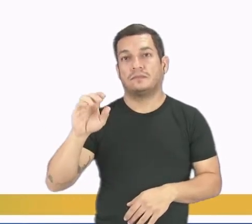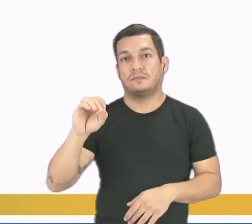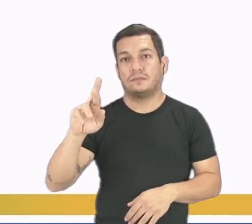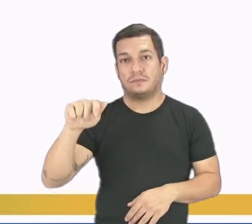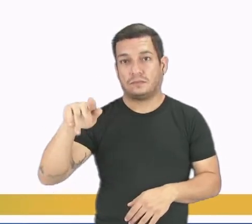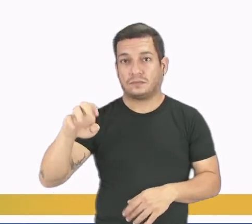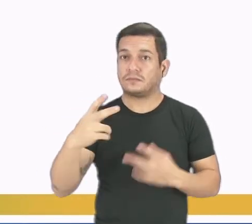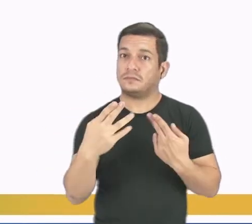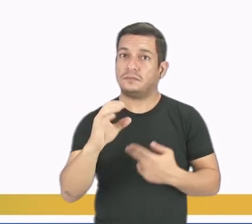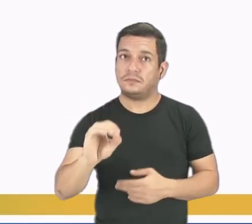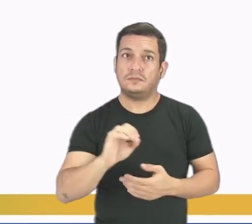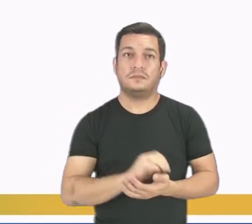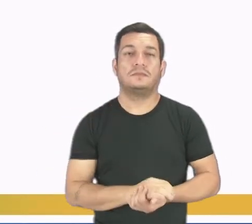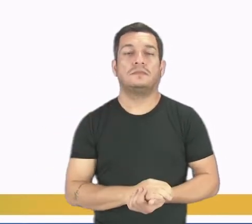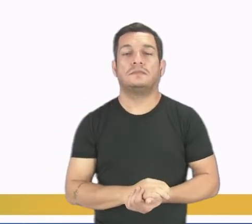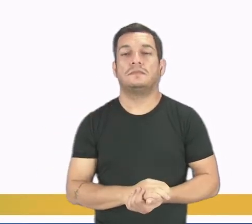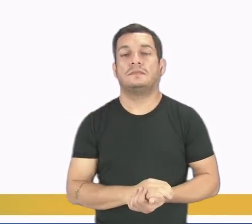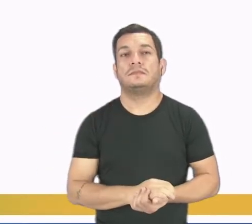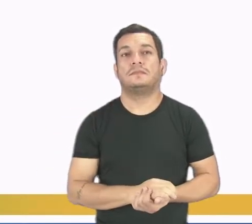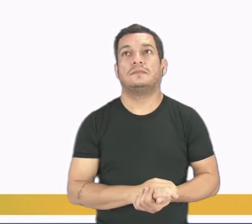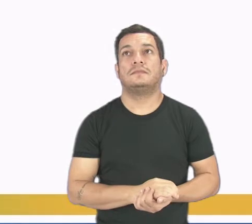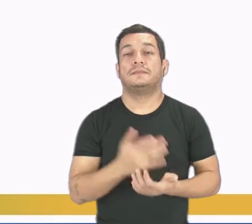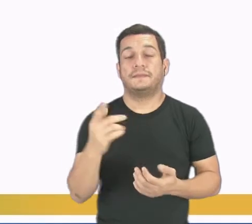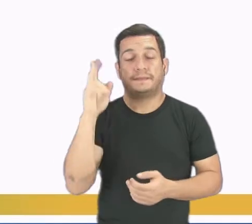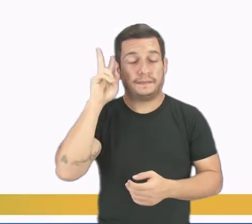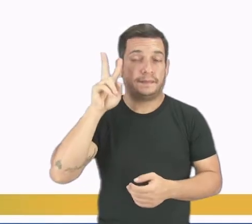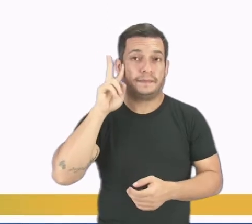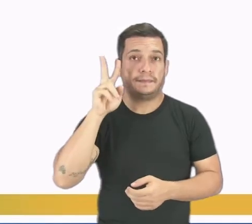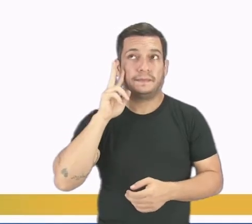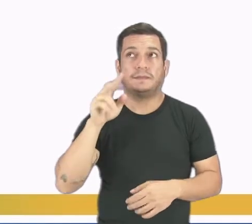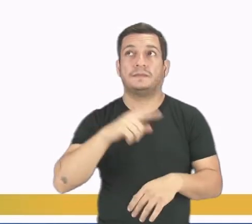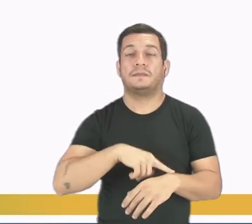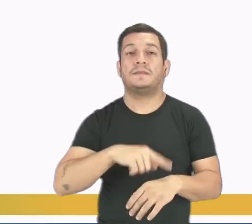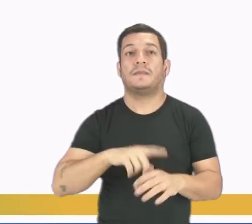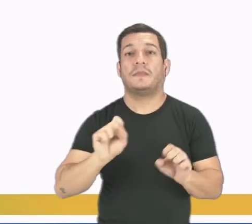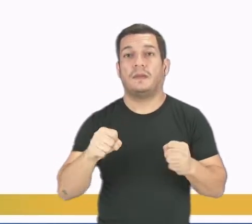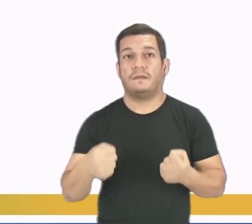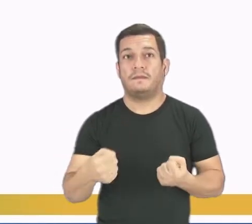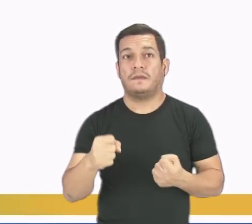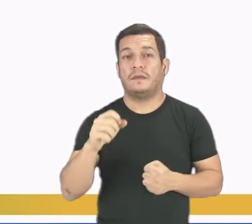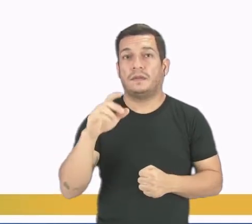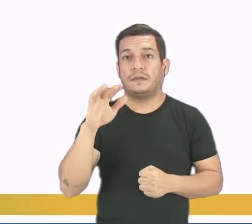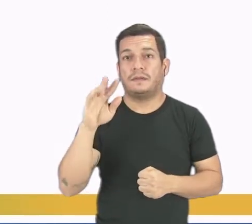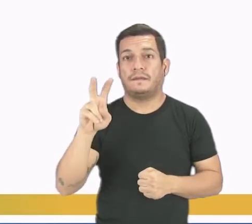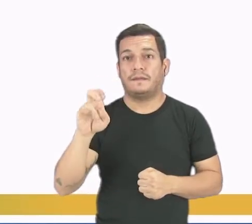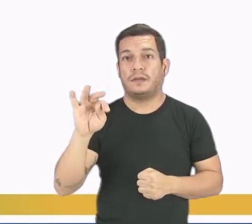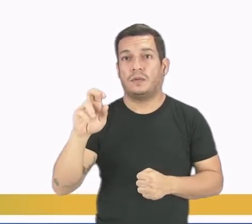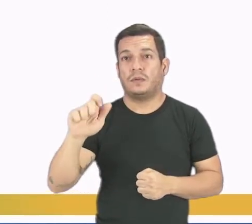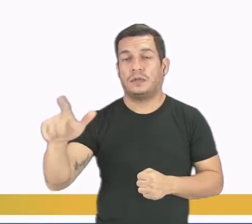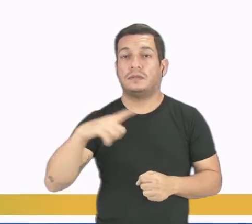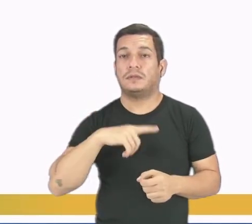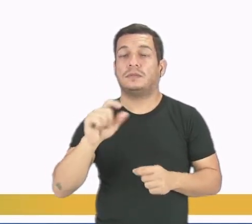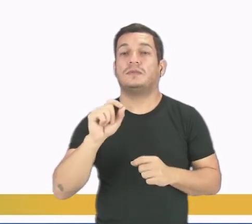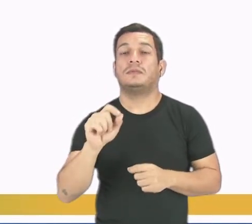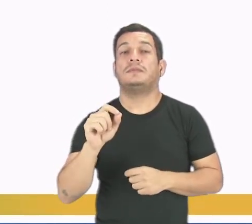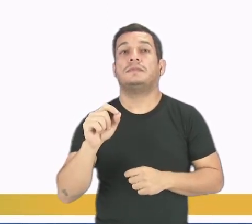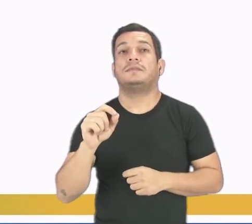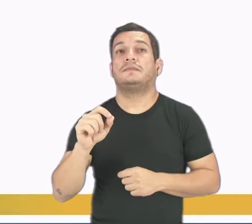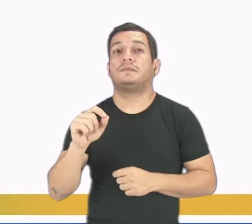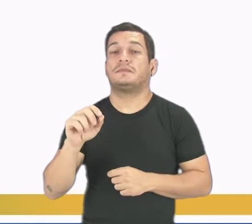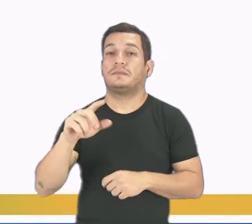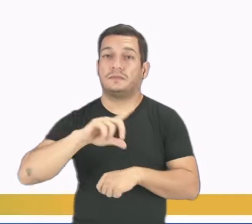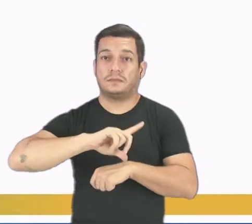caso, nós teríamos que achar a componente perpendicular a essa barra, então teríamos que fazer uma decomposição